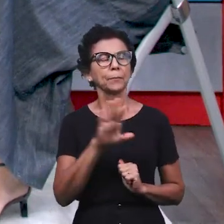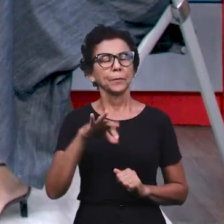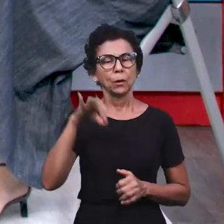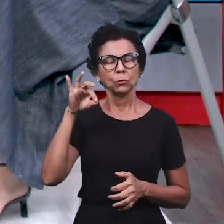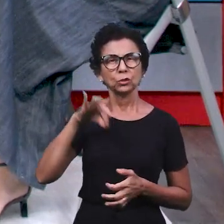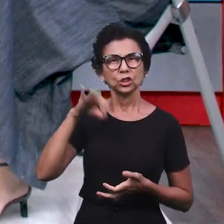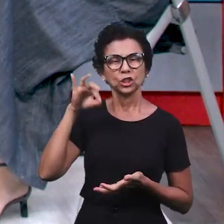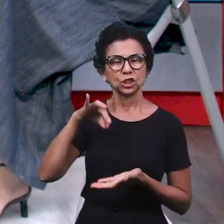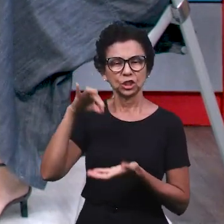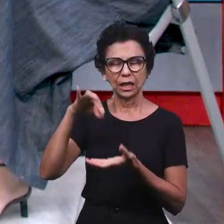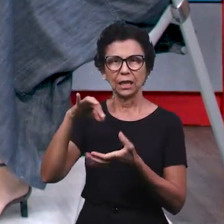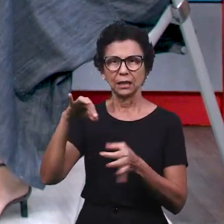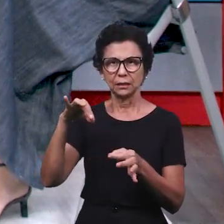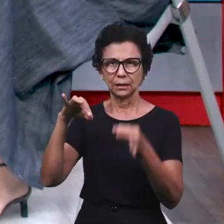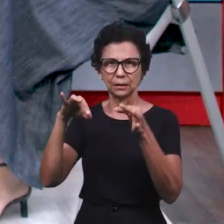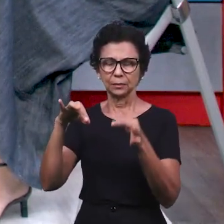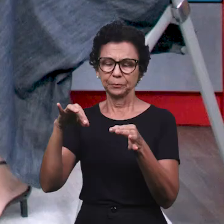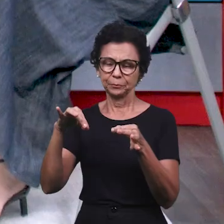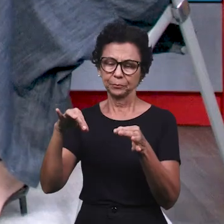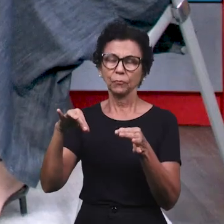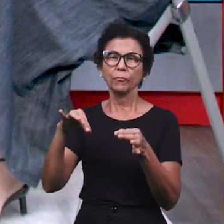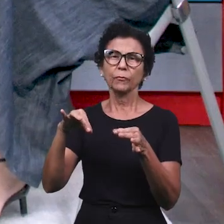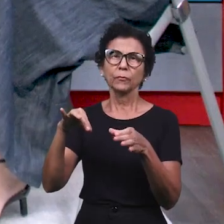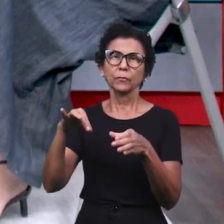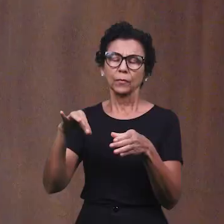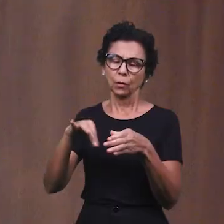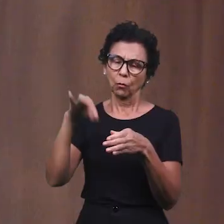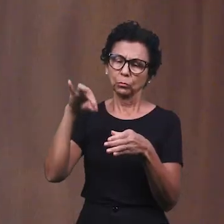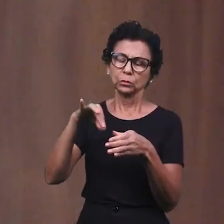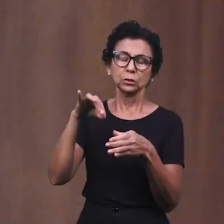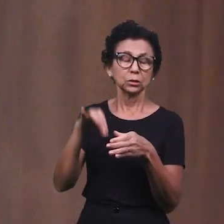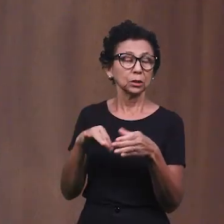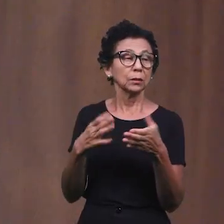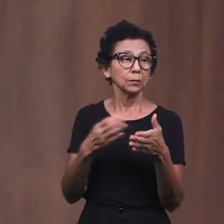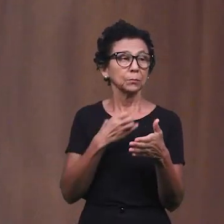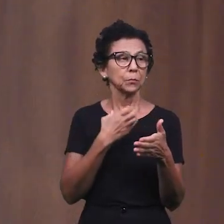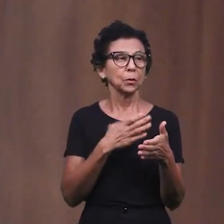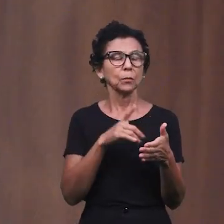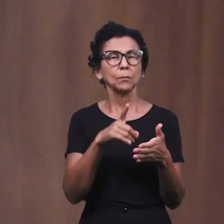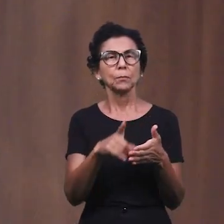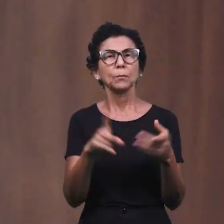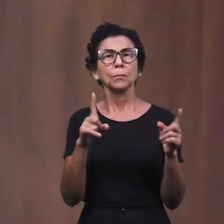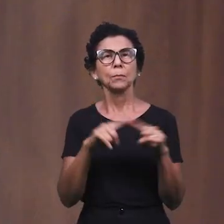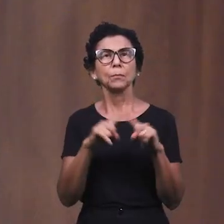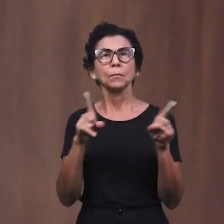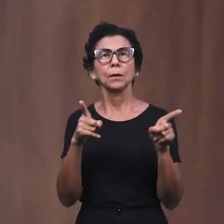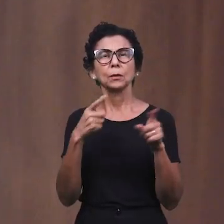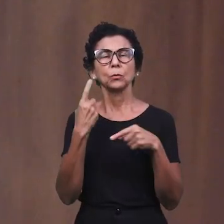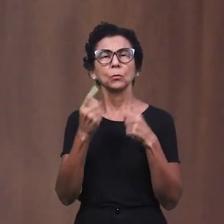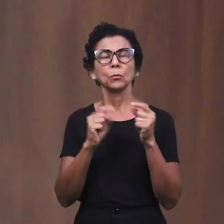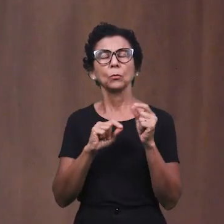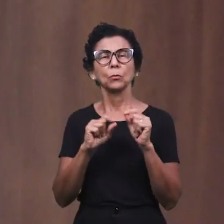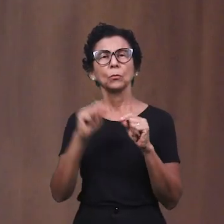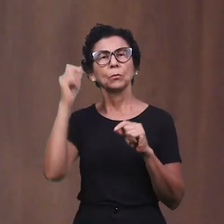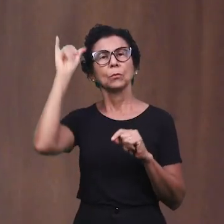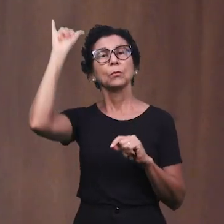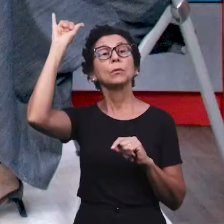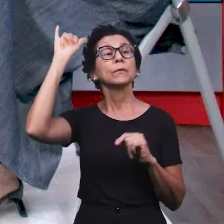chá, que é uma Uhum. coisa que muita gente faz realmente, mas você pode dizer, por exemplo, o que a gente deveria